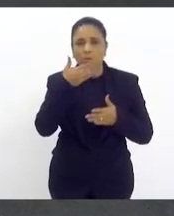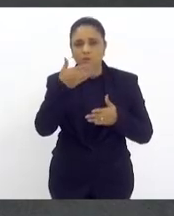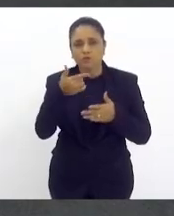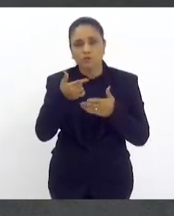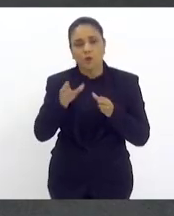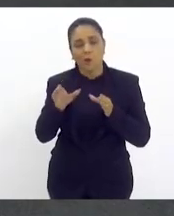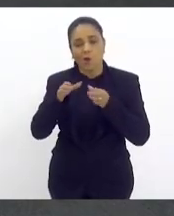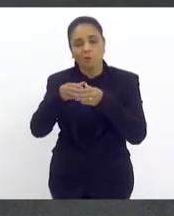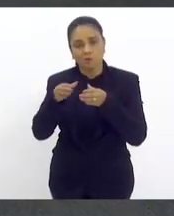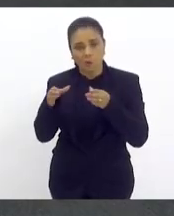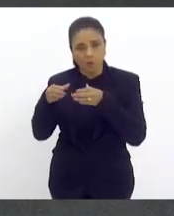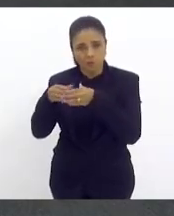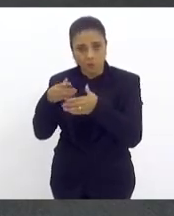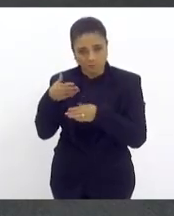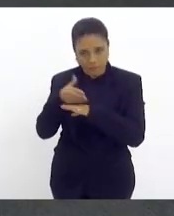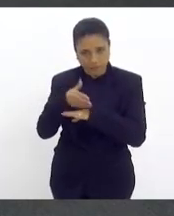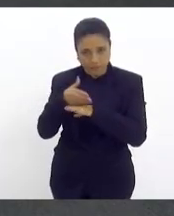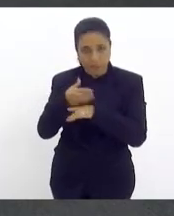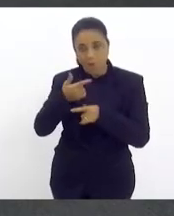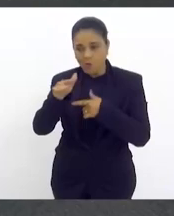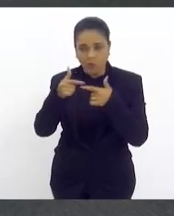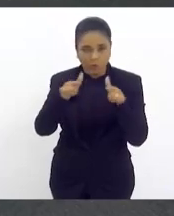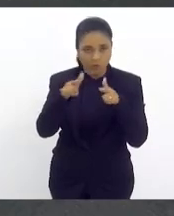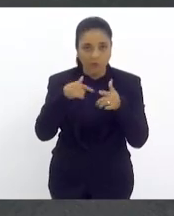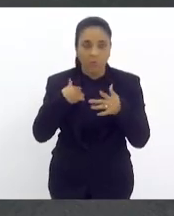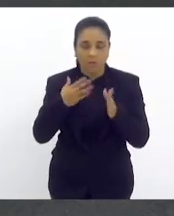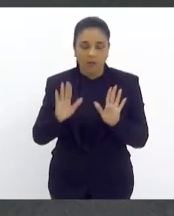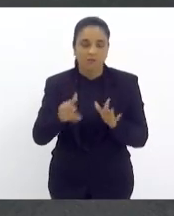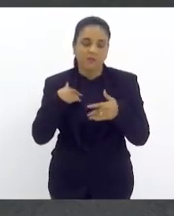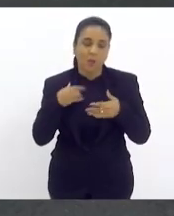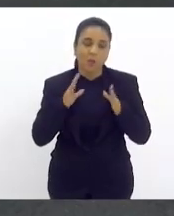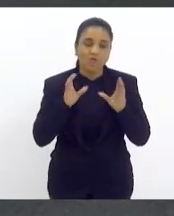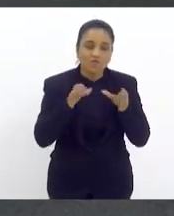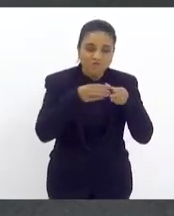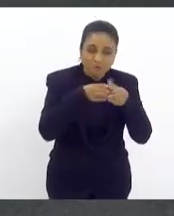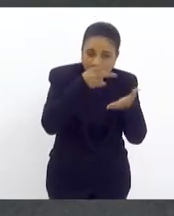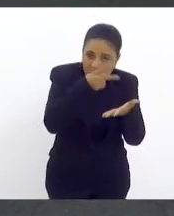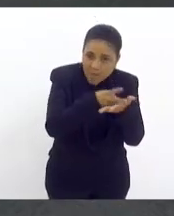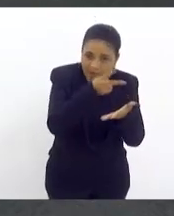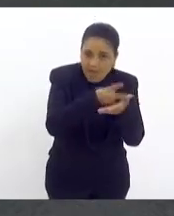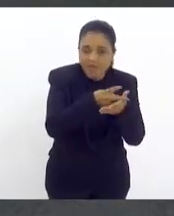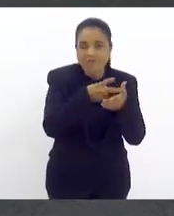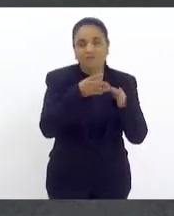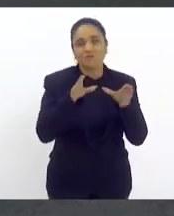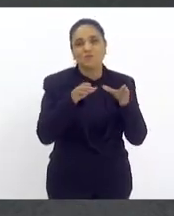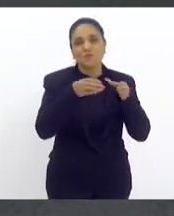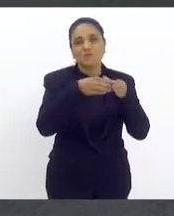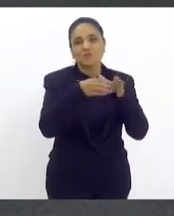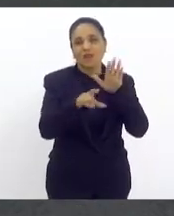de outras comissões que eu não tinha sido indicado eu fui mas acabei na comissão de indicação Legislativa